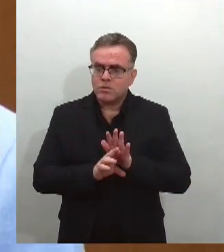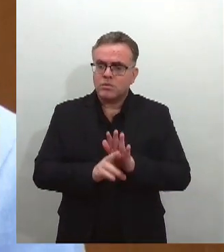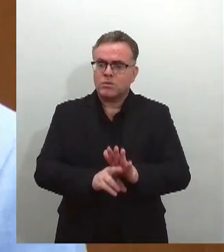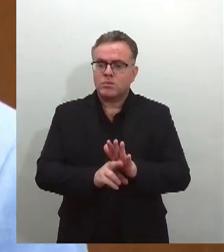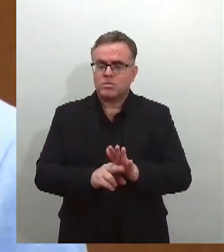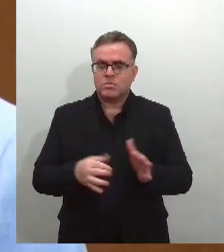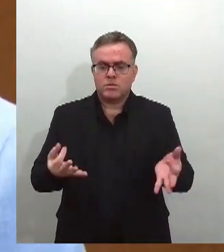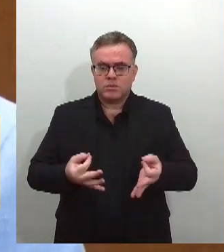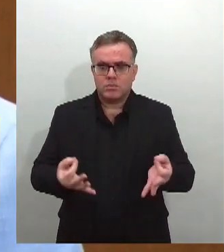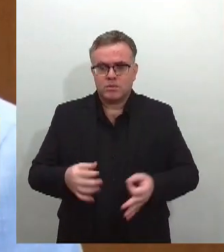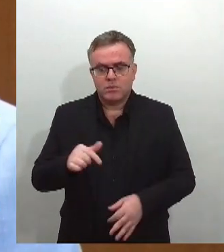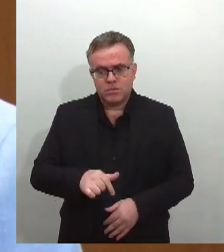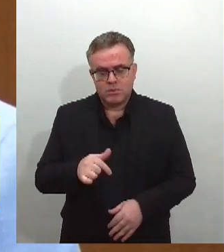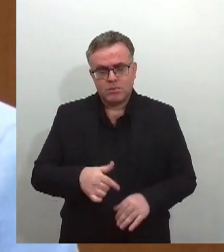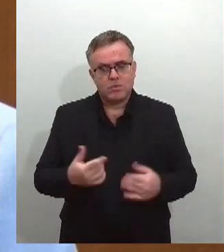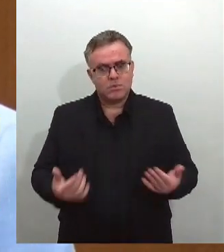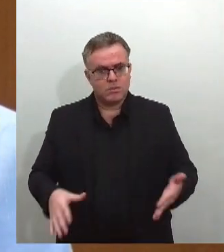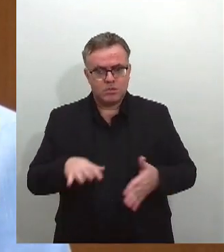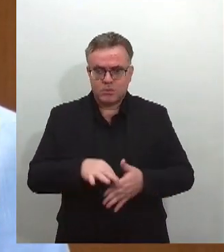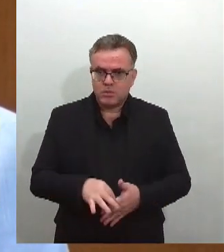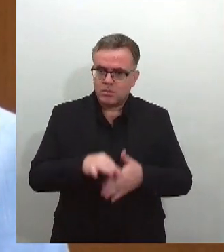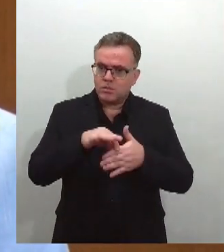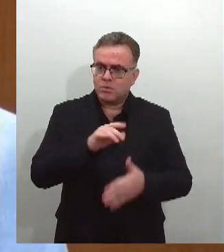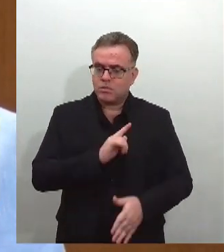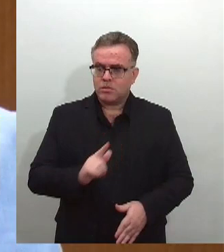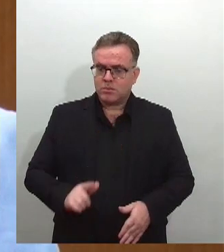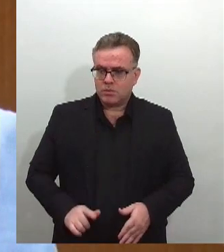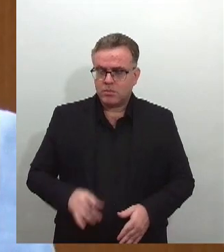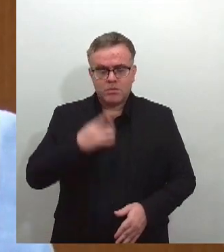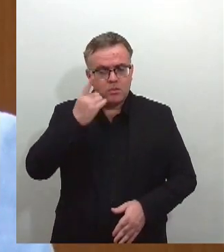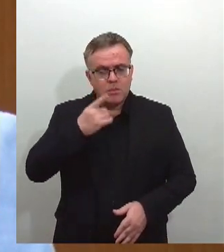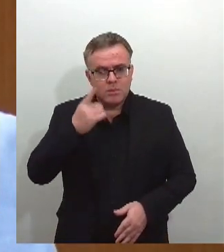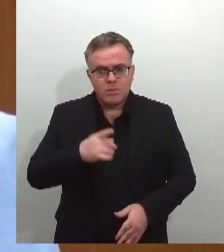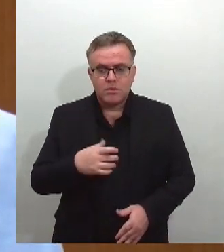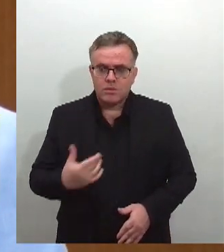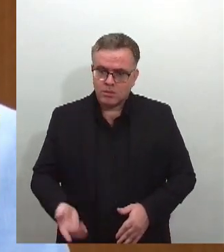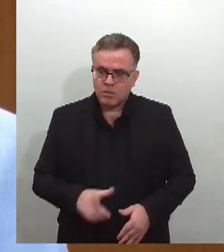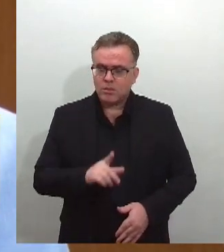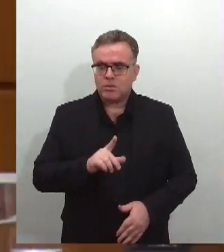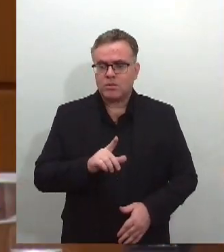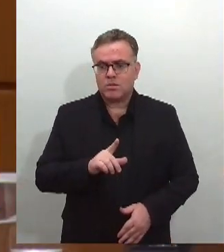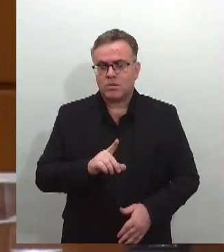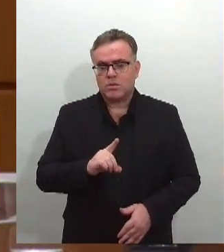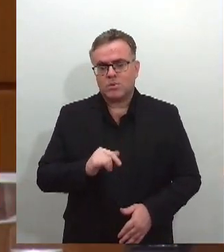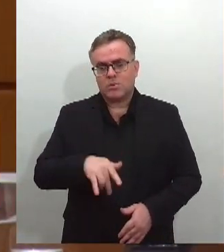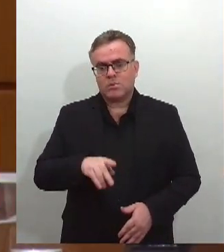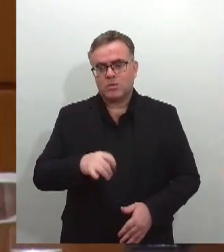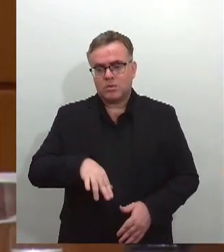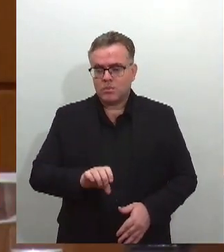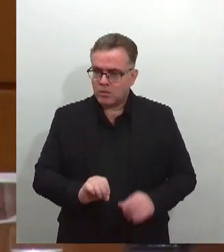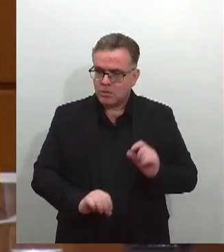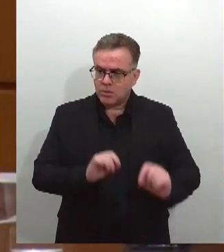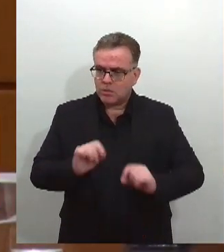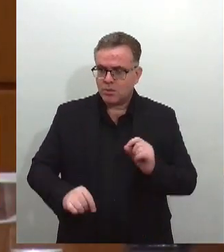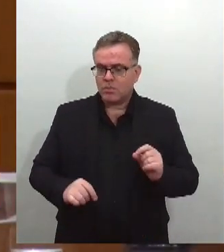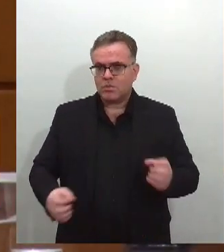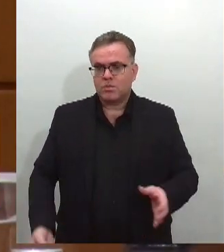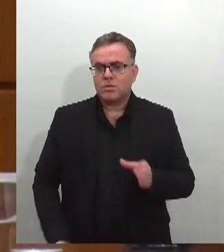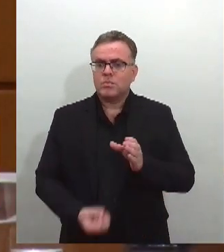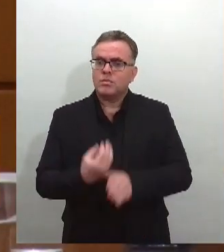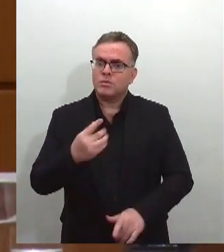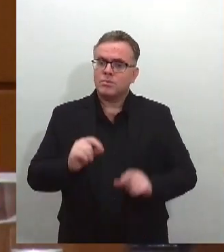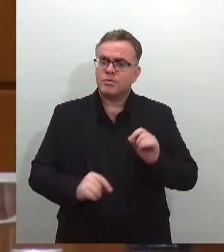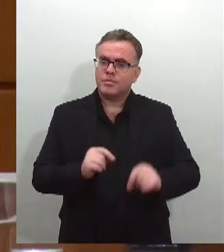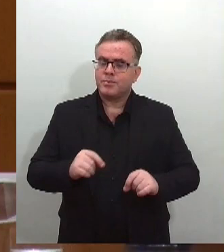líder do governo na Alesi, deputado estadual Cristiano Cavalcante, anunciou a instalação de uma fábrica de embalagens em